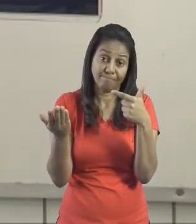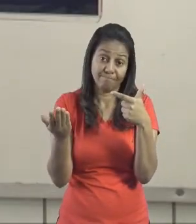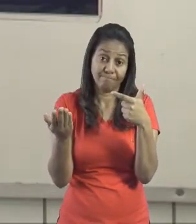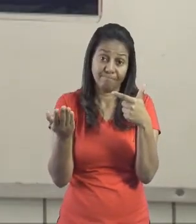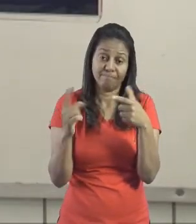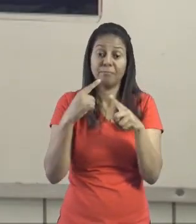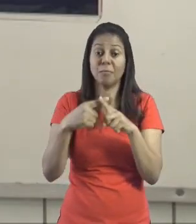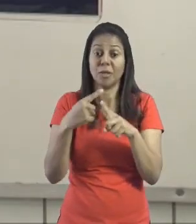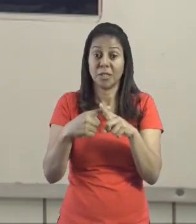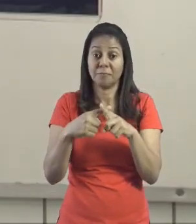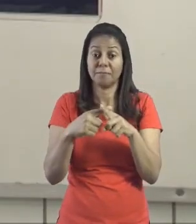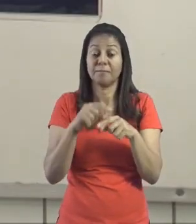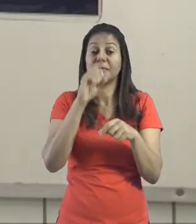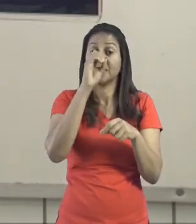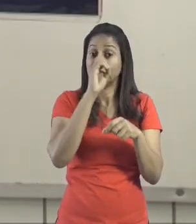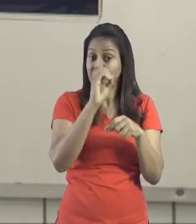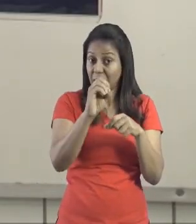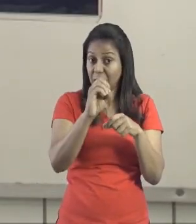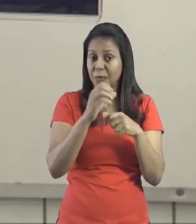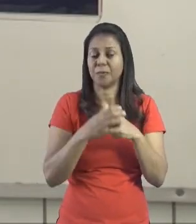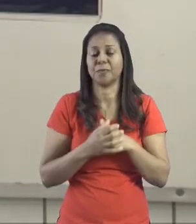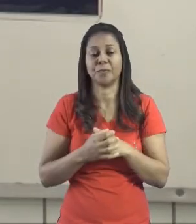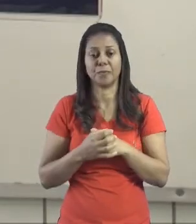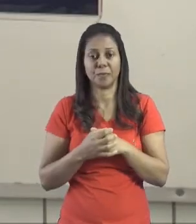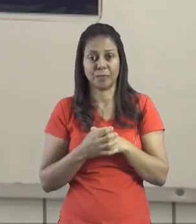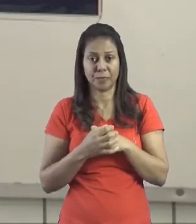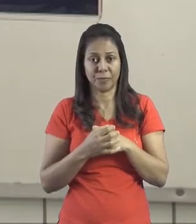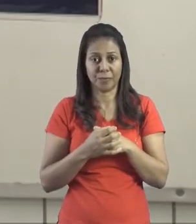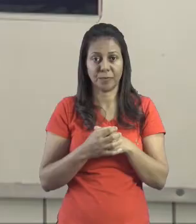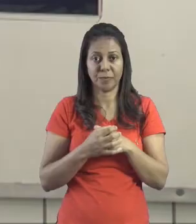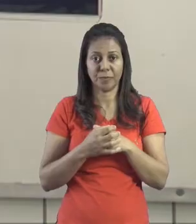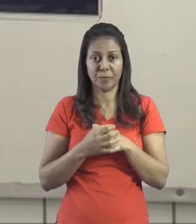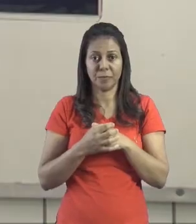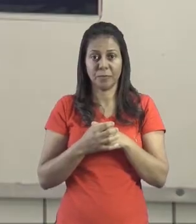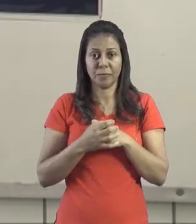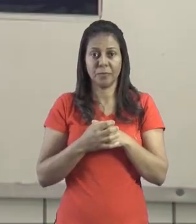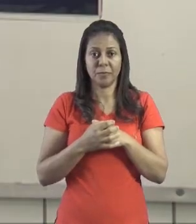seja o resultado igual a zero, ok?